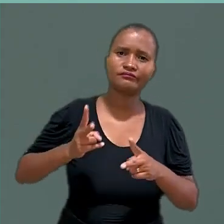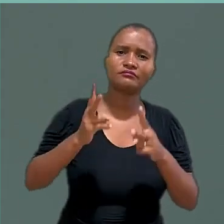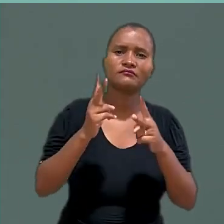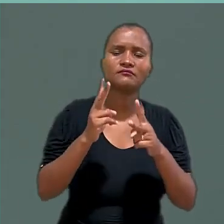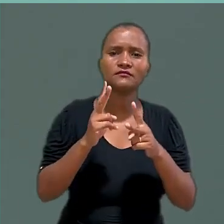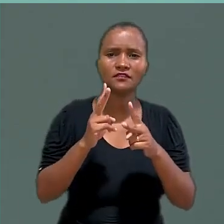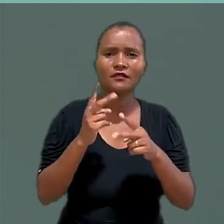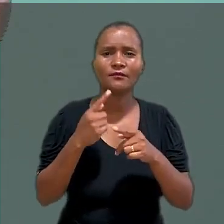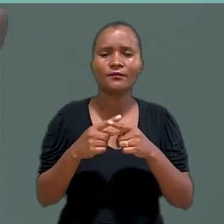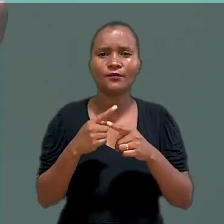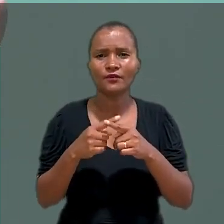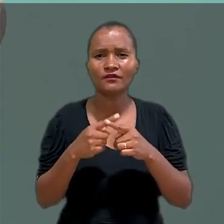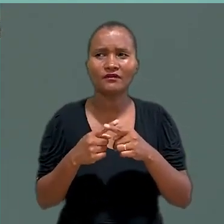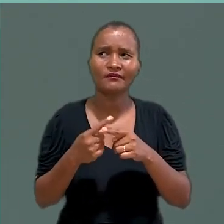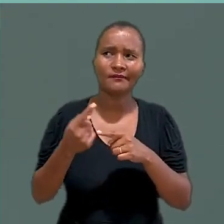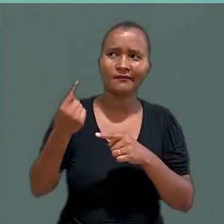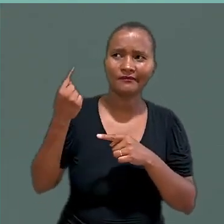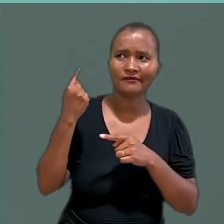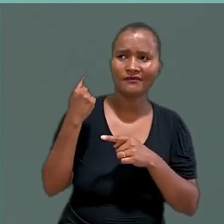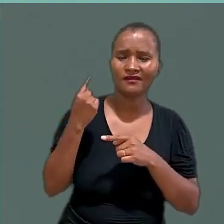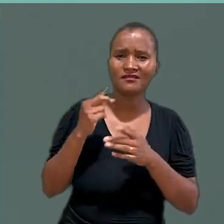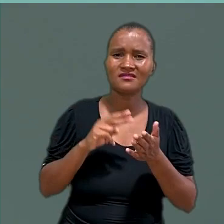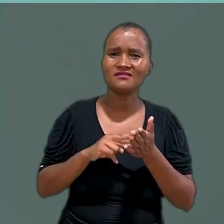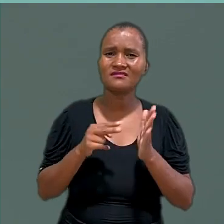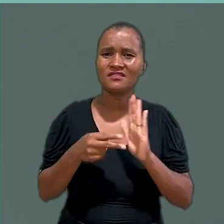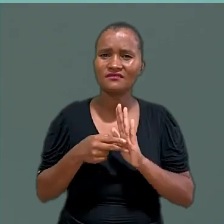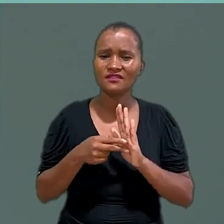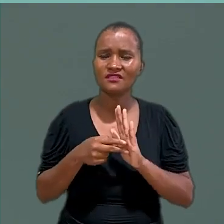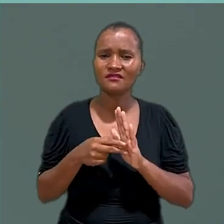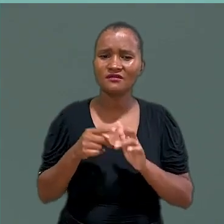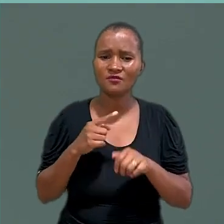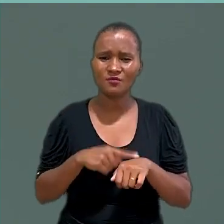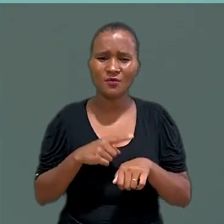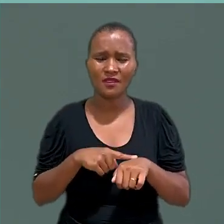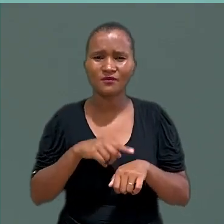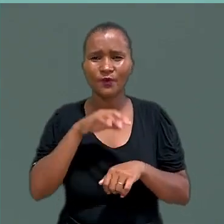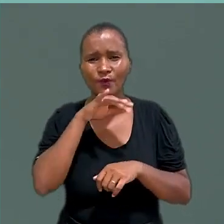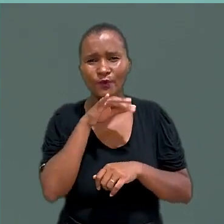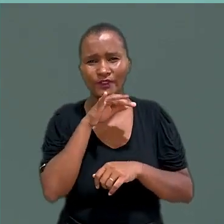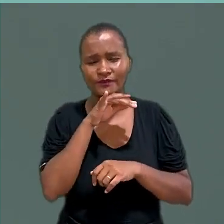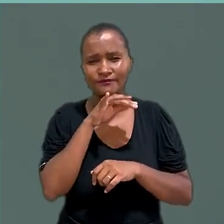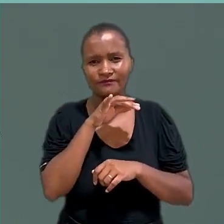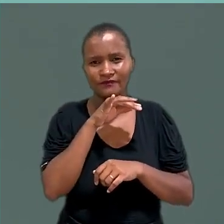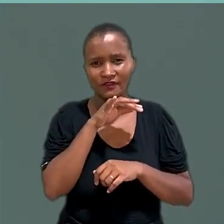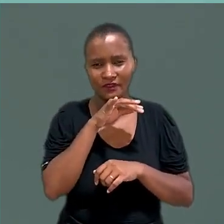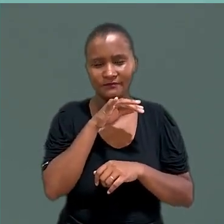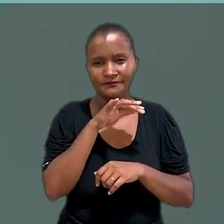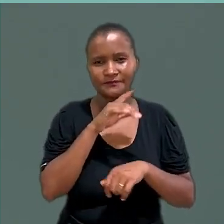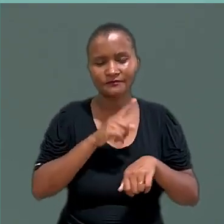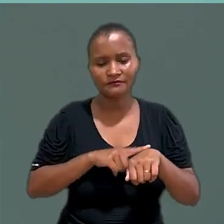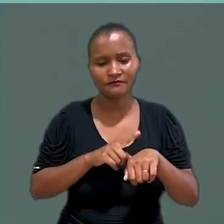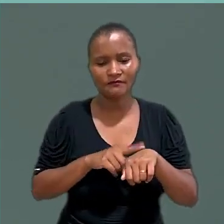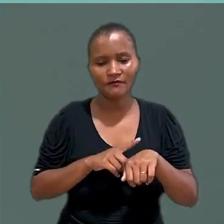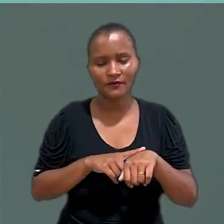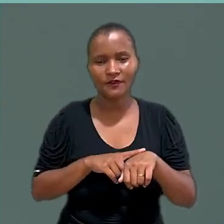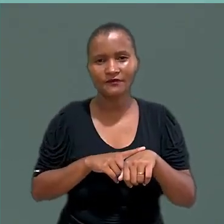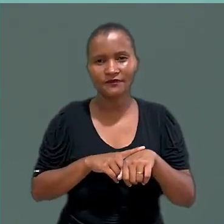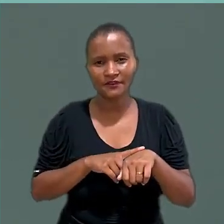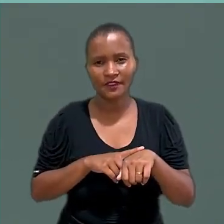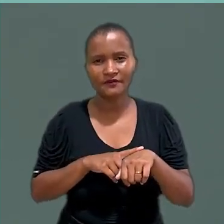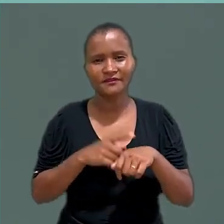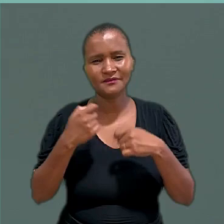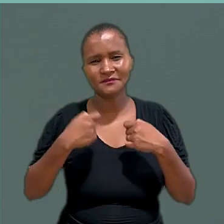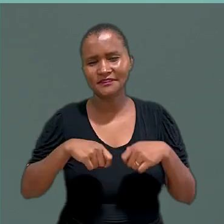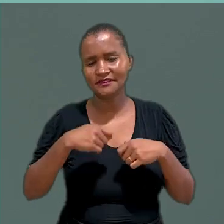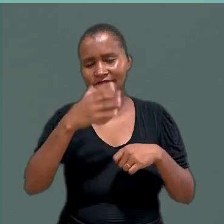queiramos preservar, né? Porque aquilo significa um momento ruim, né? Um